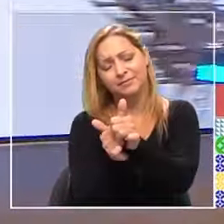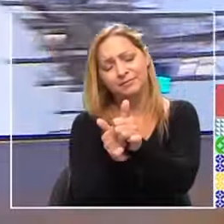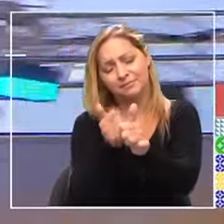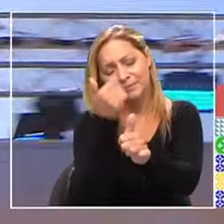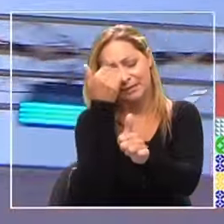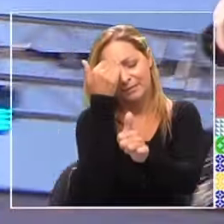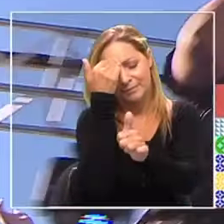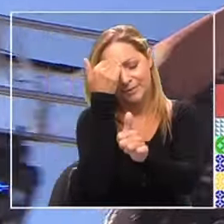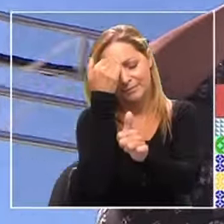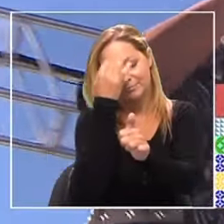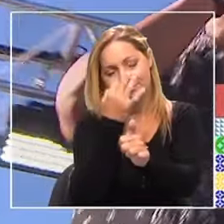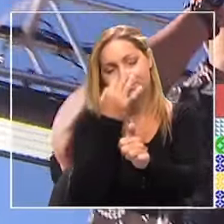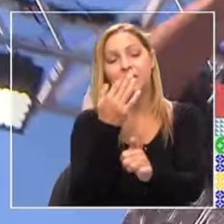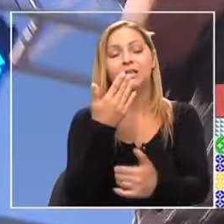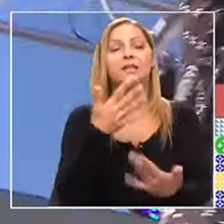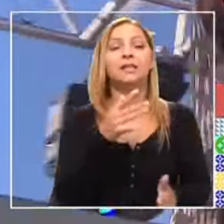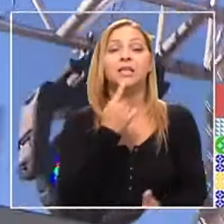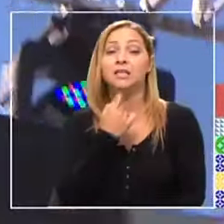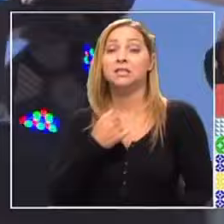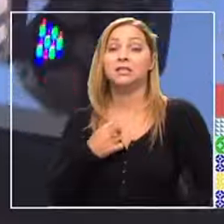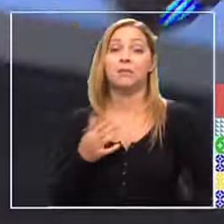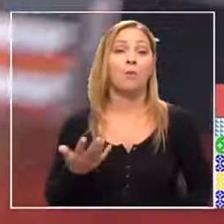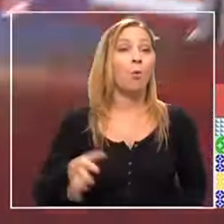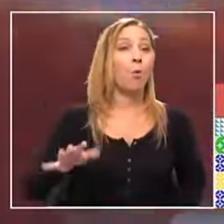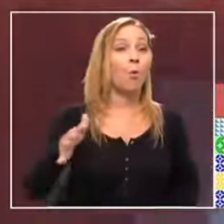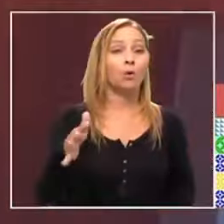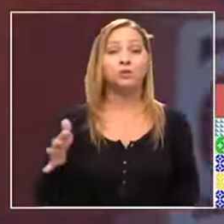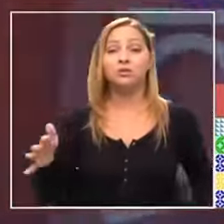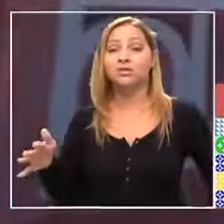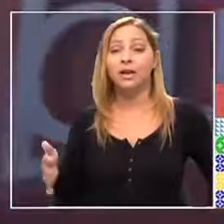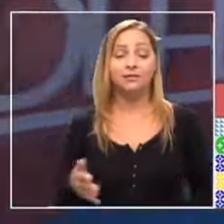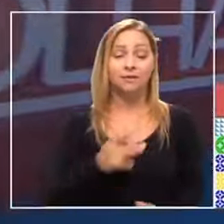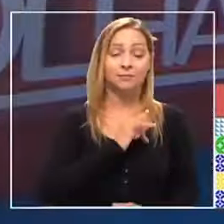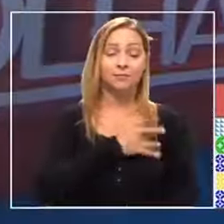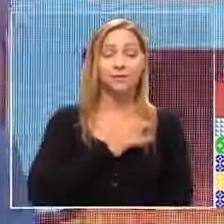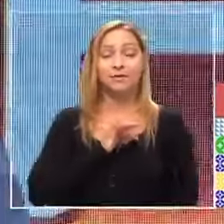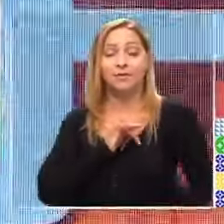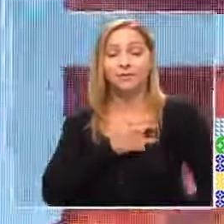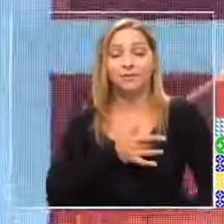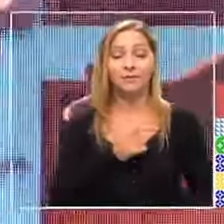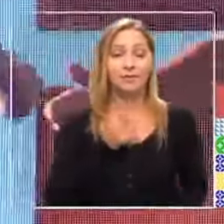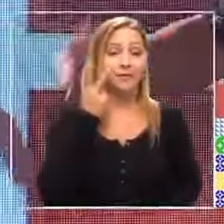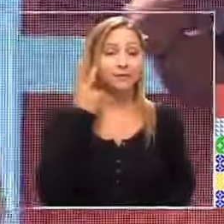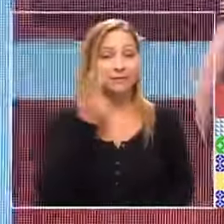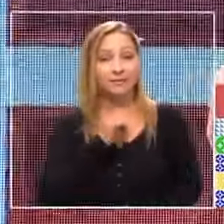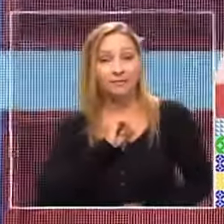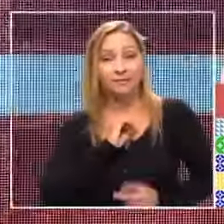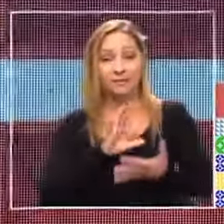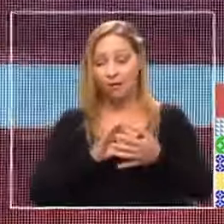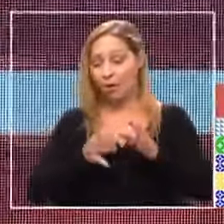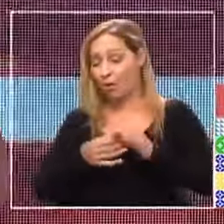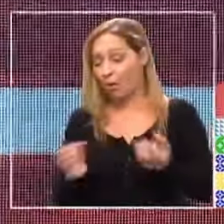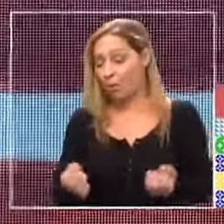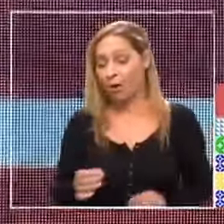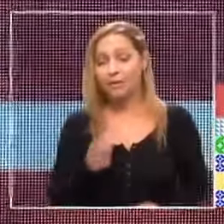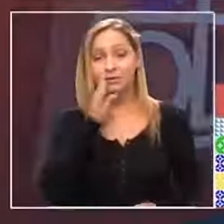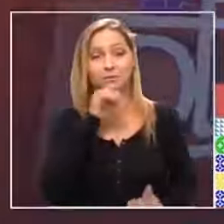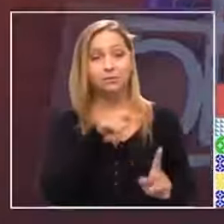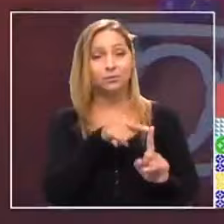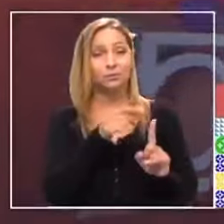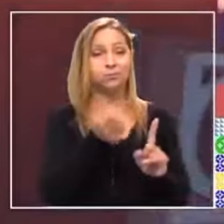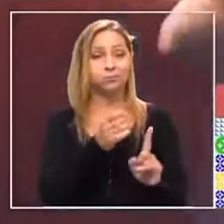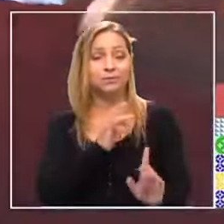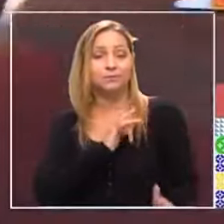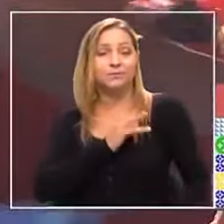sempre. Diz-me onde estás, amor, amor. Minha vida não faz sentido sem ti,